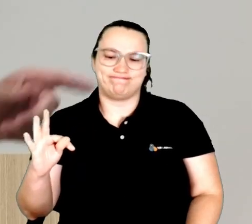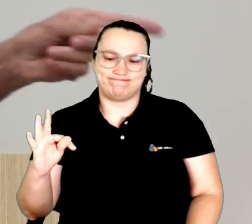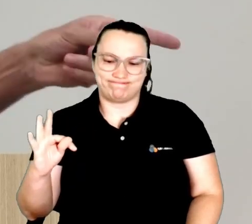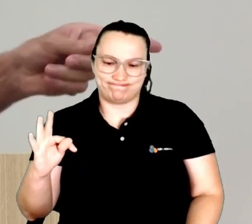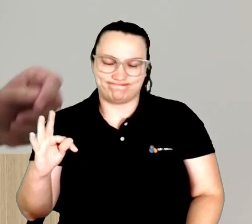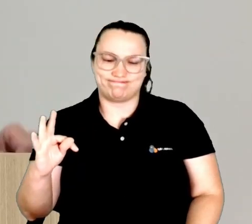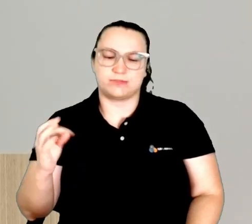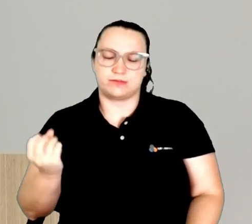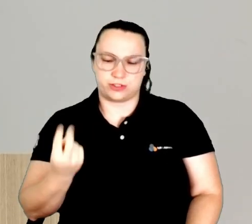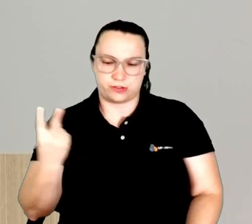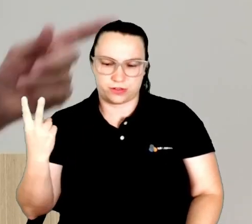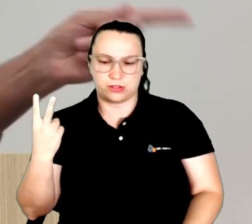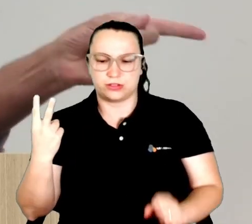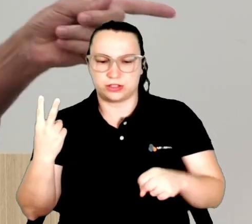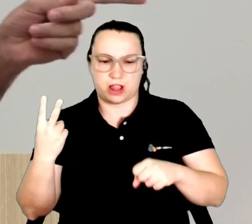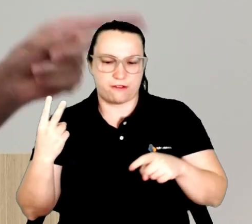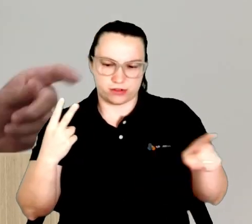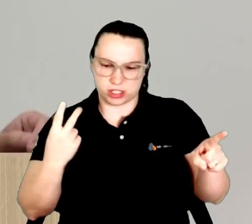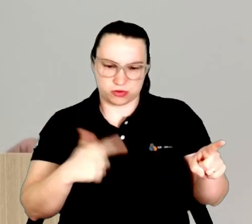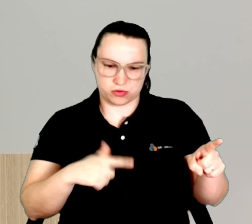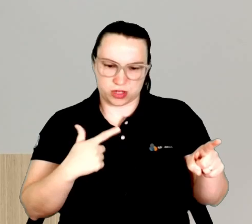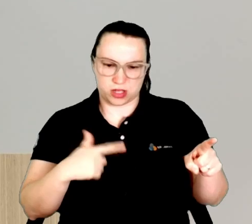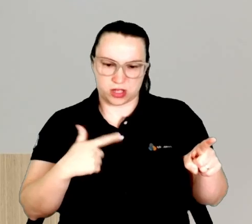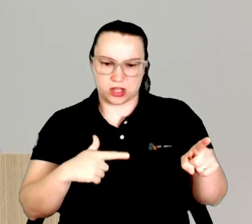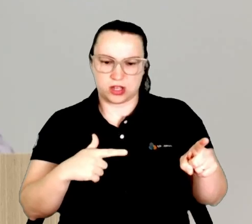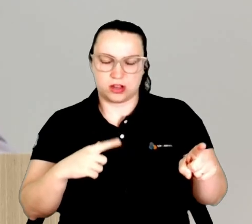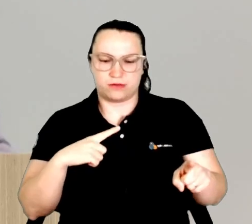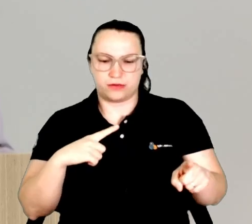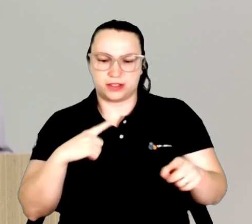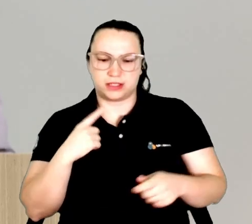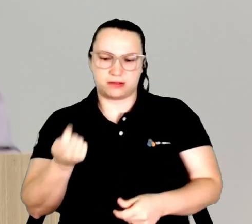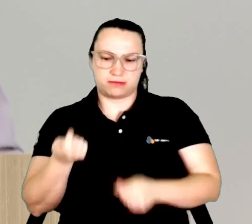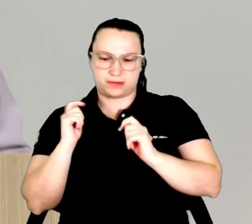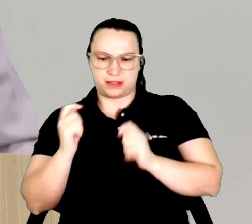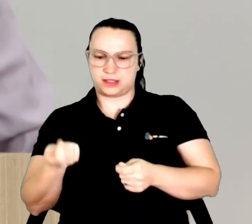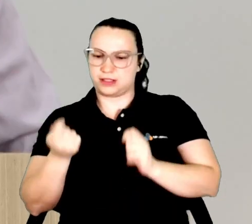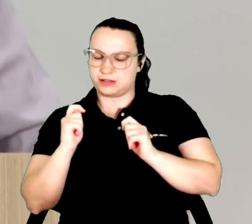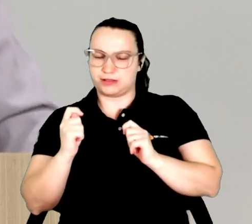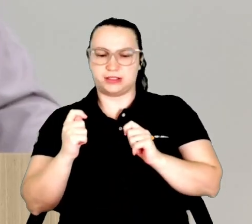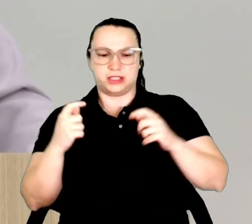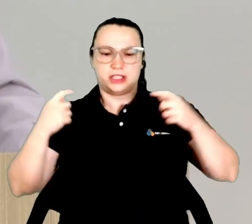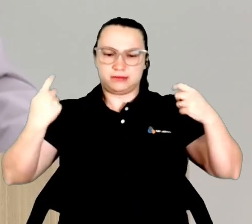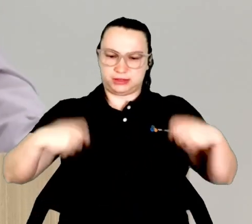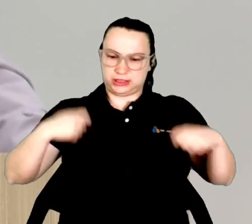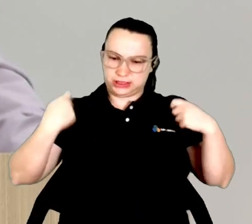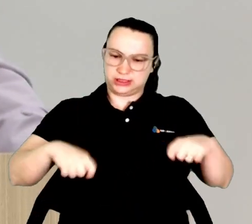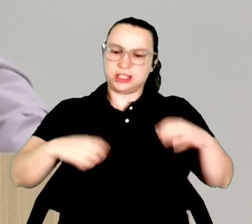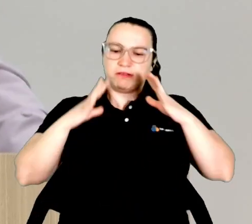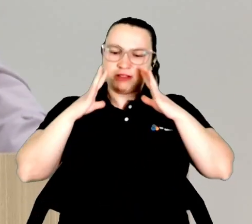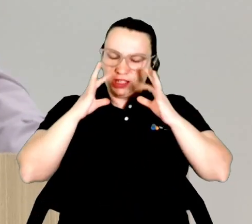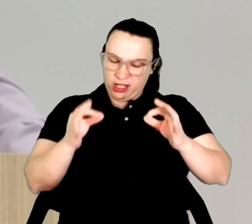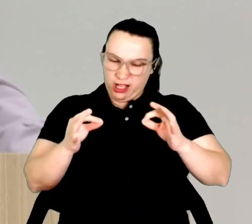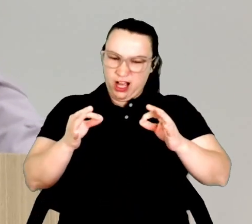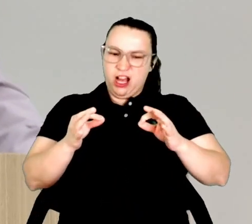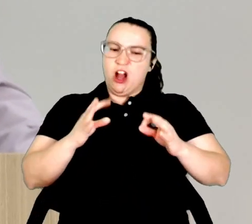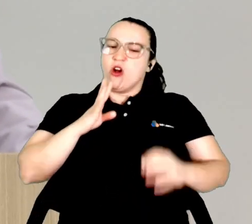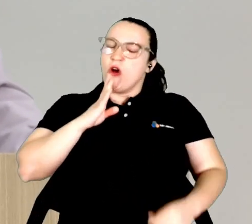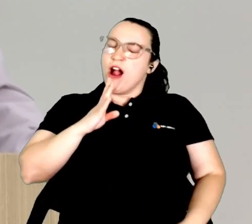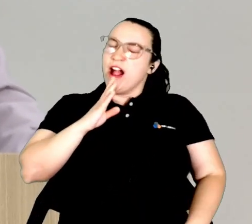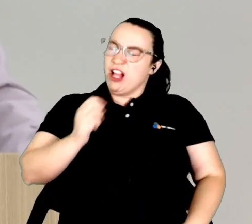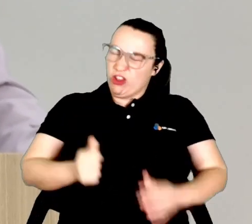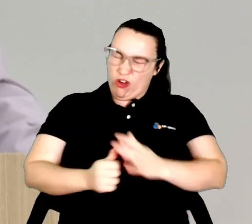valor. Agora, você não. Vocês que são da classe dos pescadores, deveria sim olhar com atenção, porque eu conheço vários